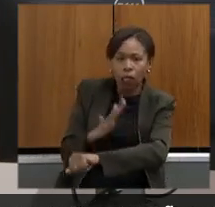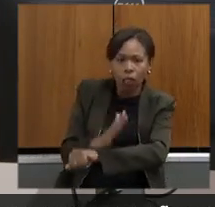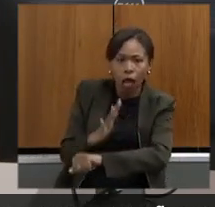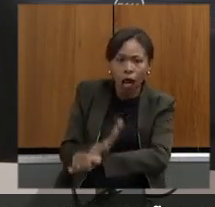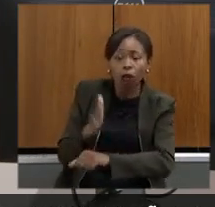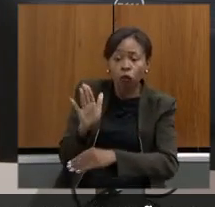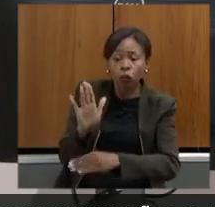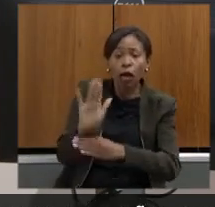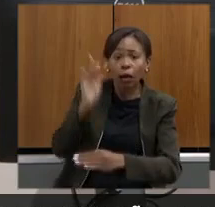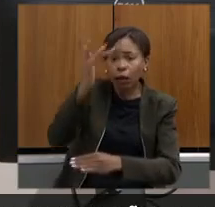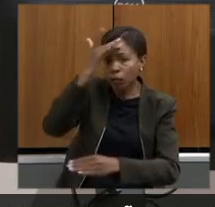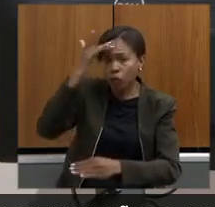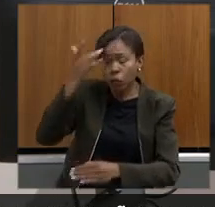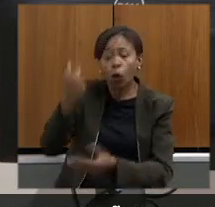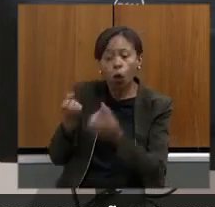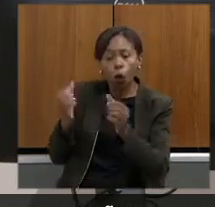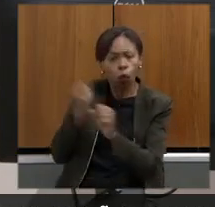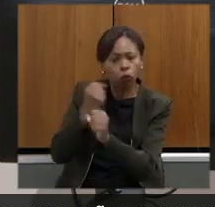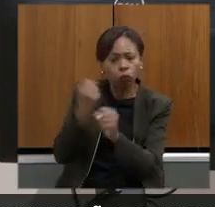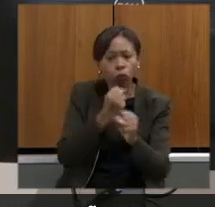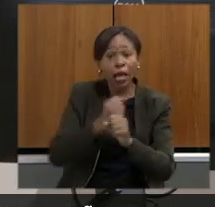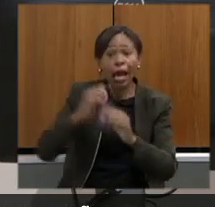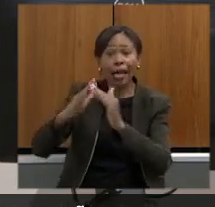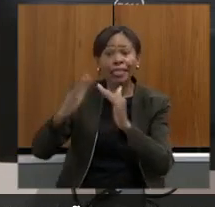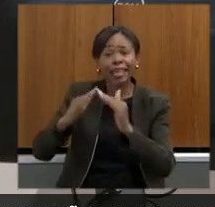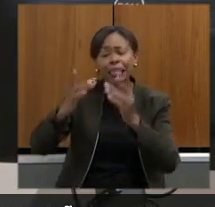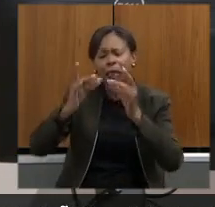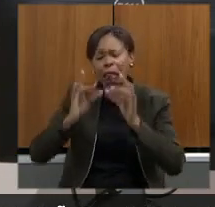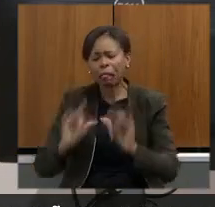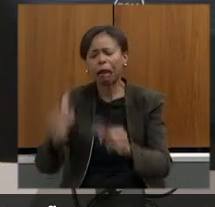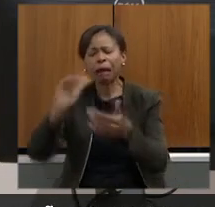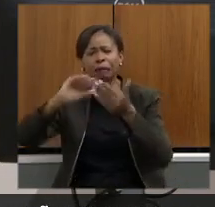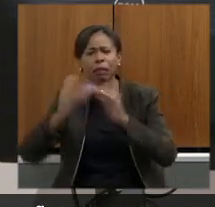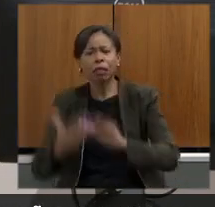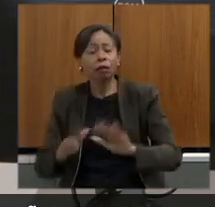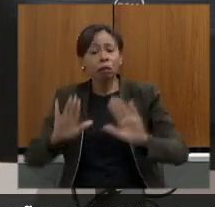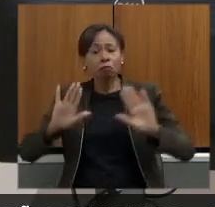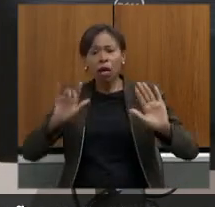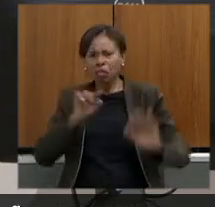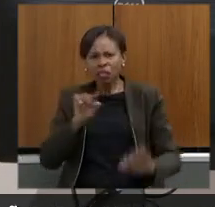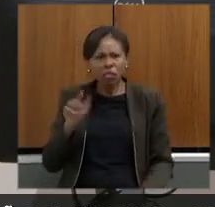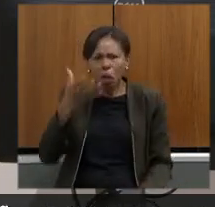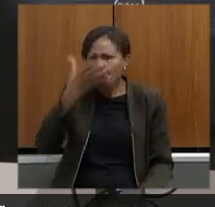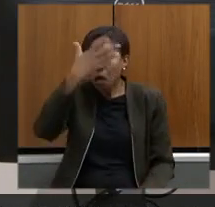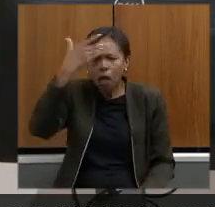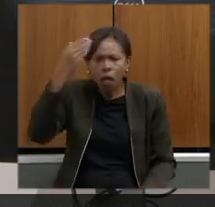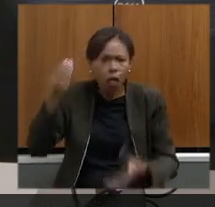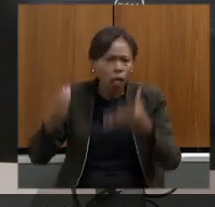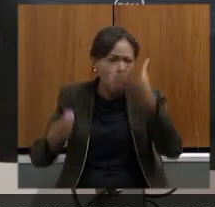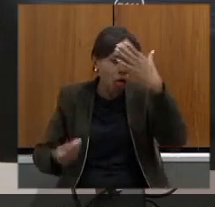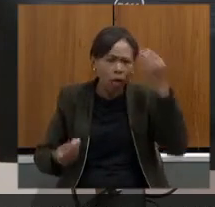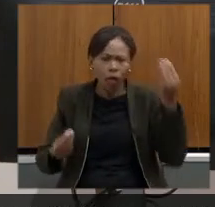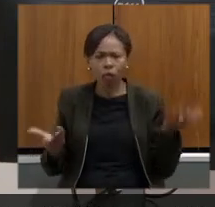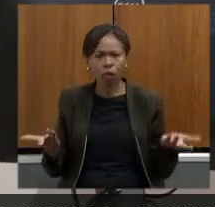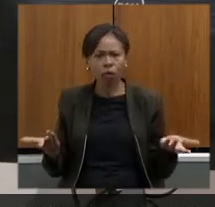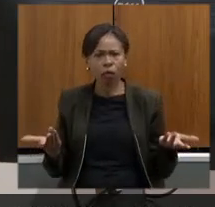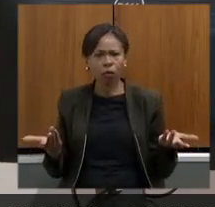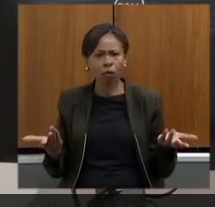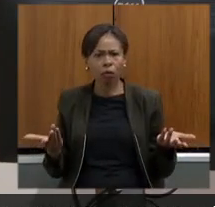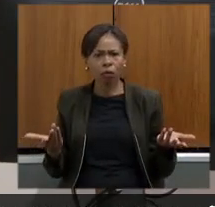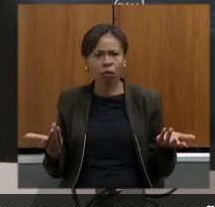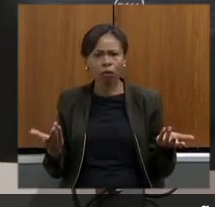a casa que elas perderam Ah mas isso não vale Valeu narrativa Valeu sofisma